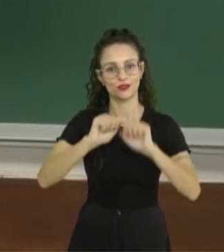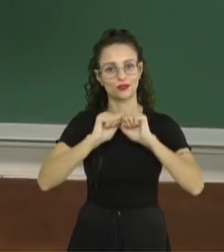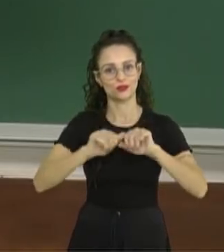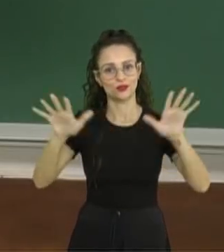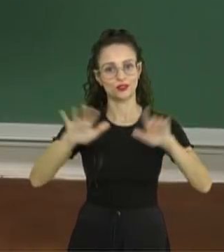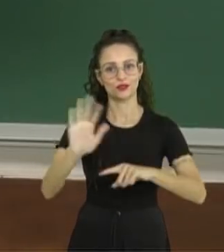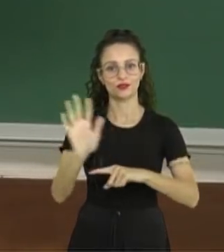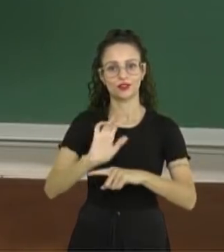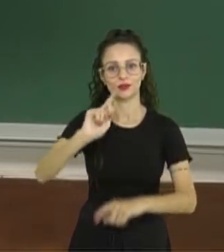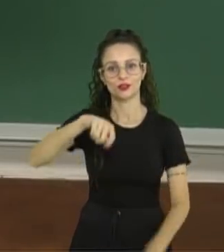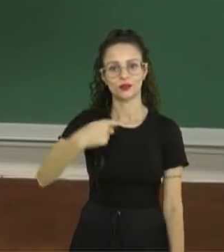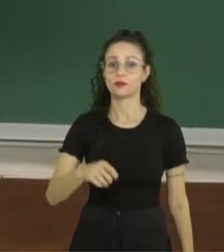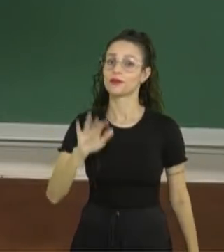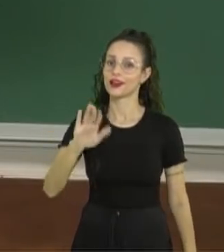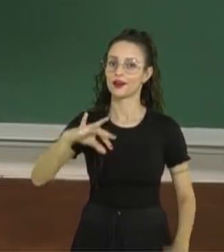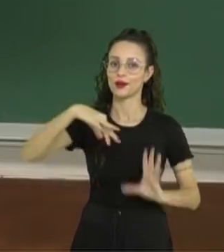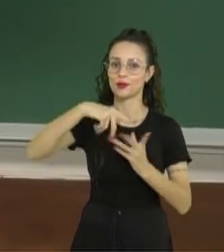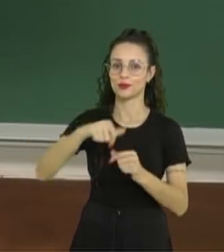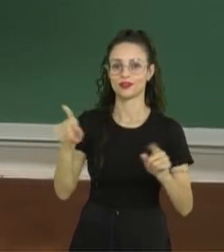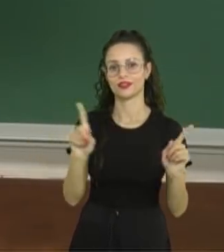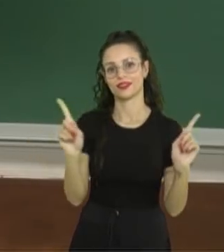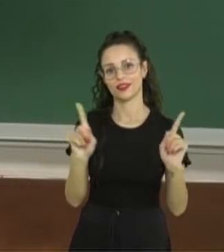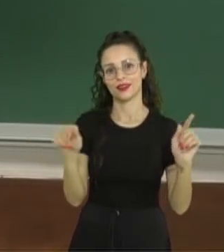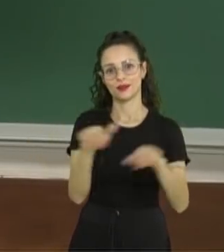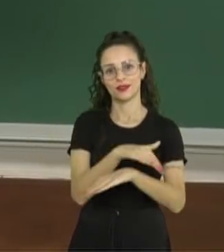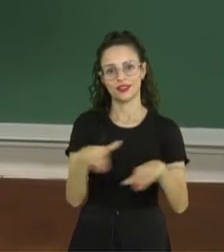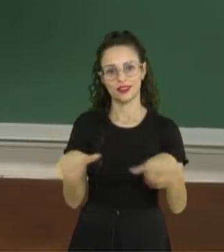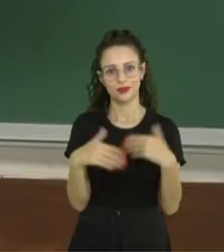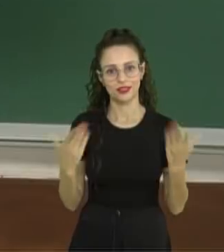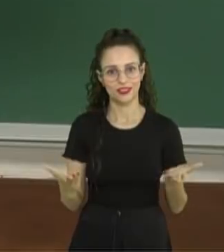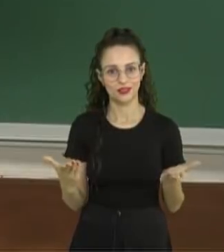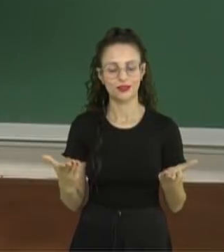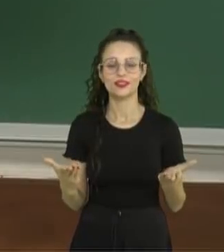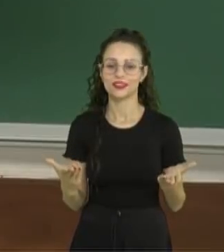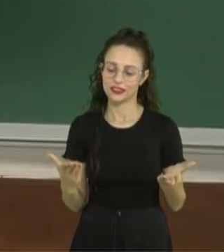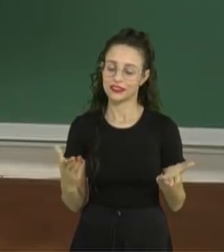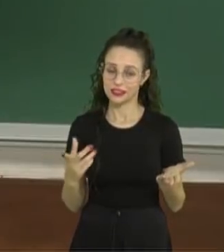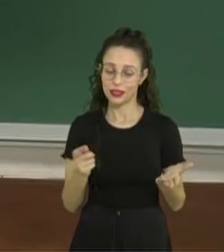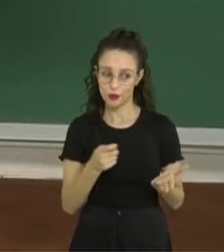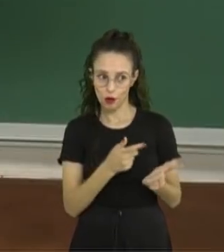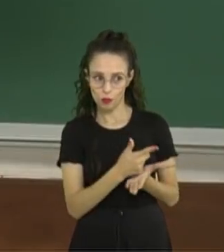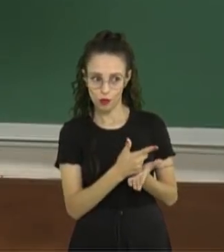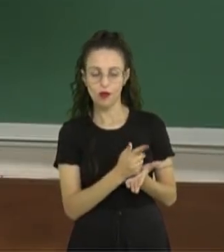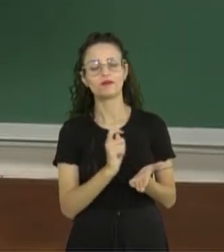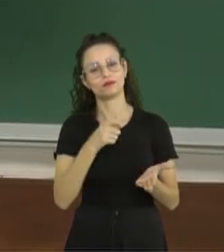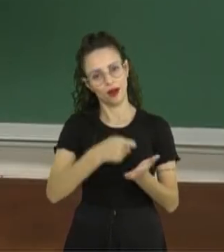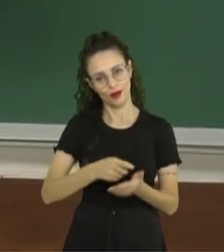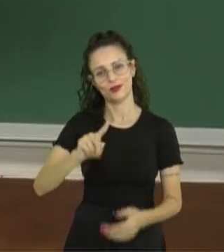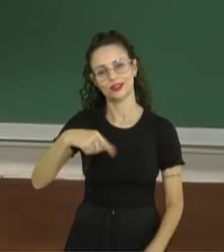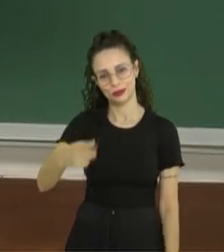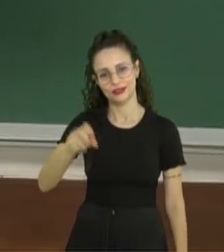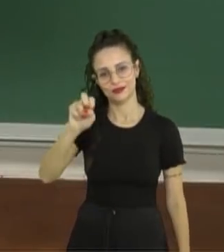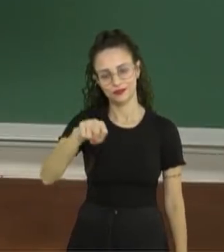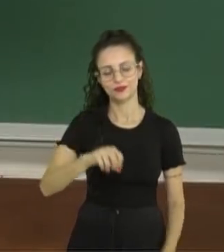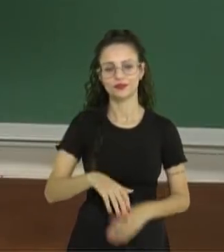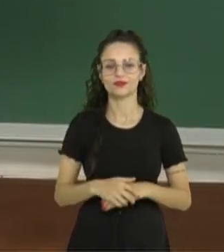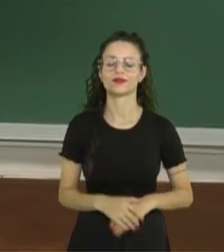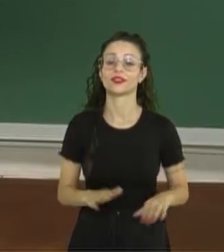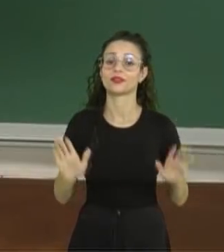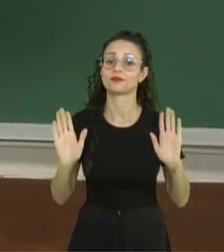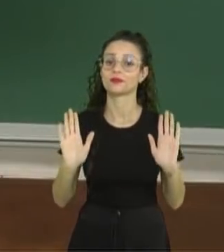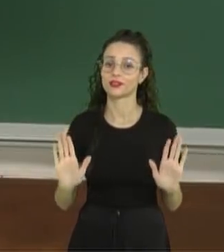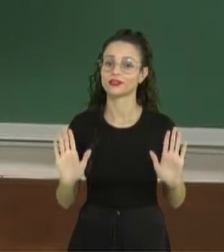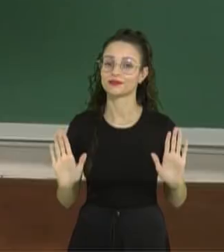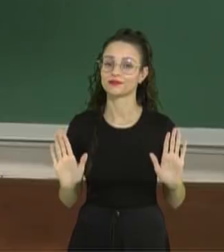sobre isso, mas o mundo não acabou e, inclusive, quem pegou a conta teve que pagar depois. No